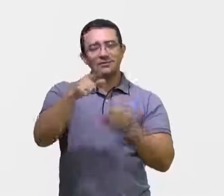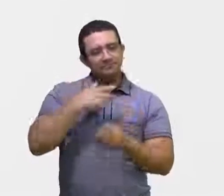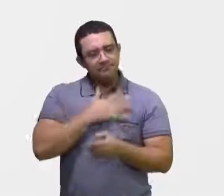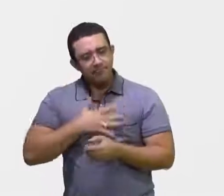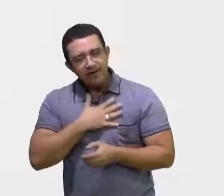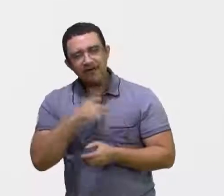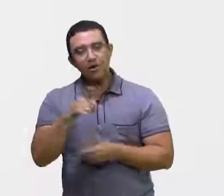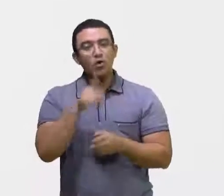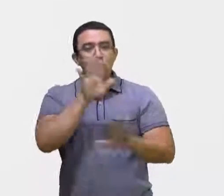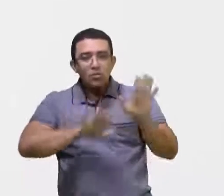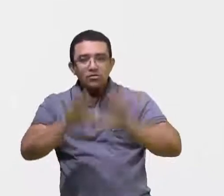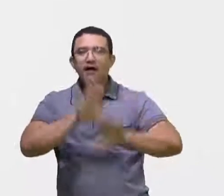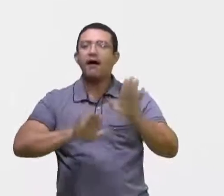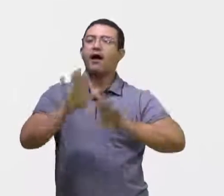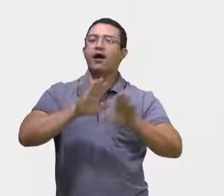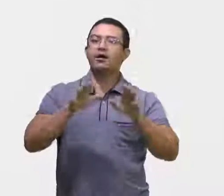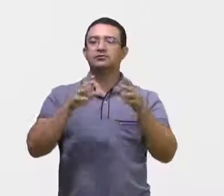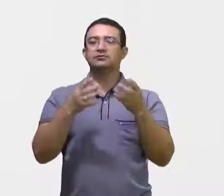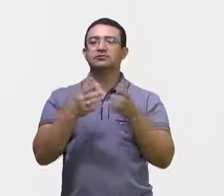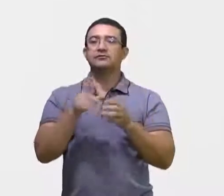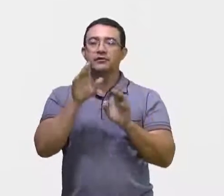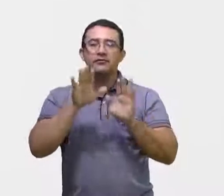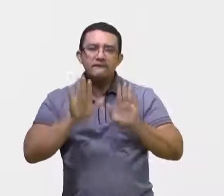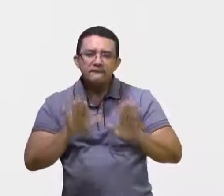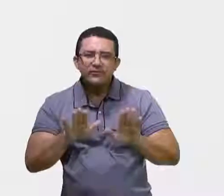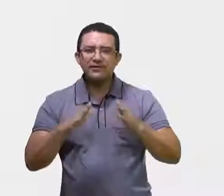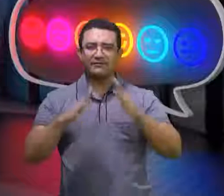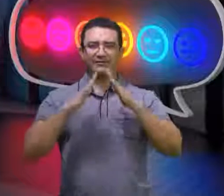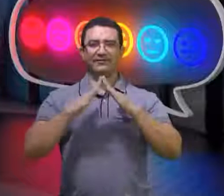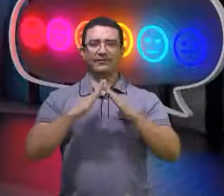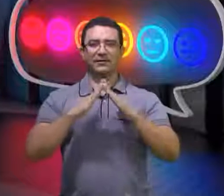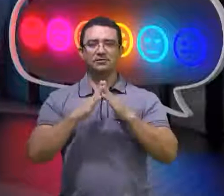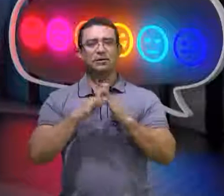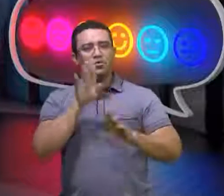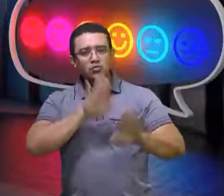se previnam, se possível, fiquem em casa, tá